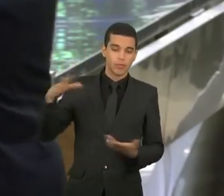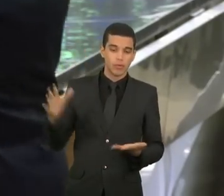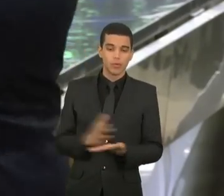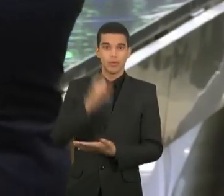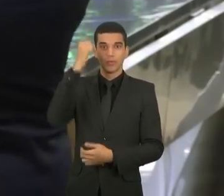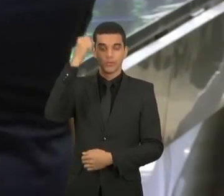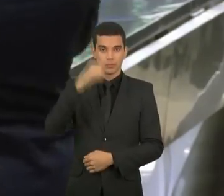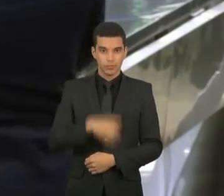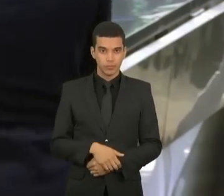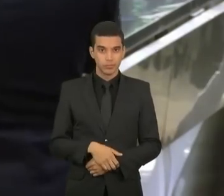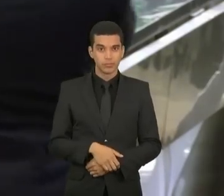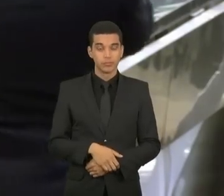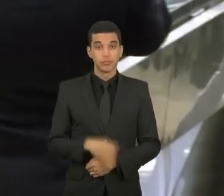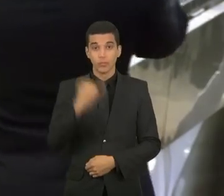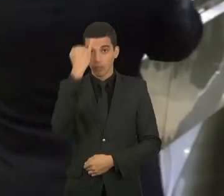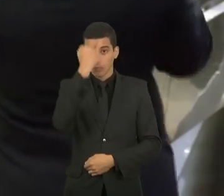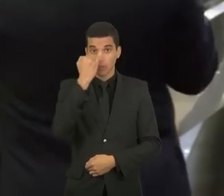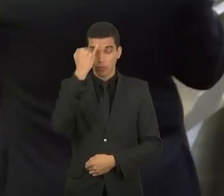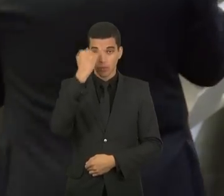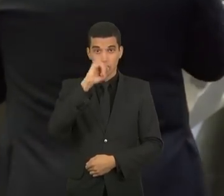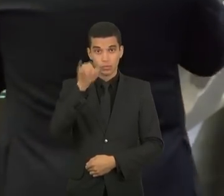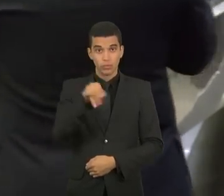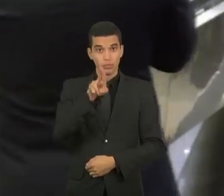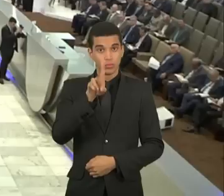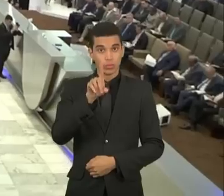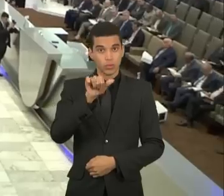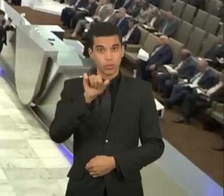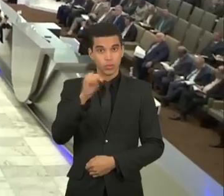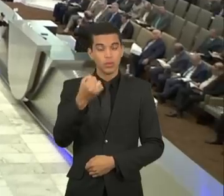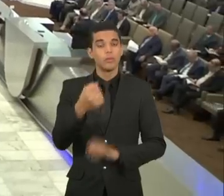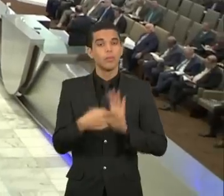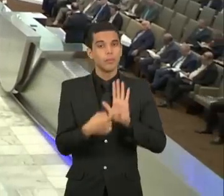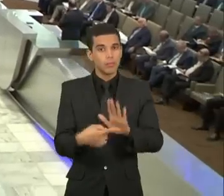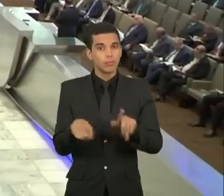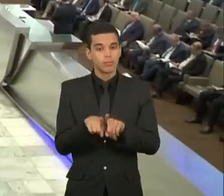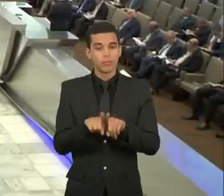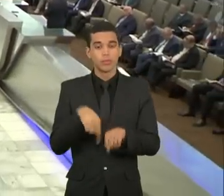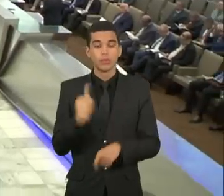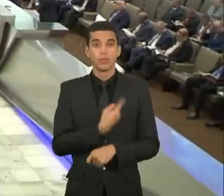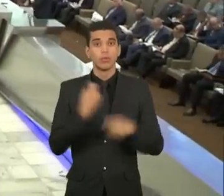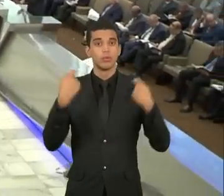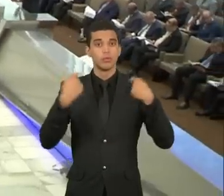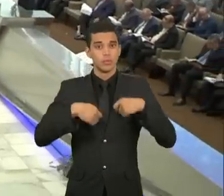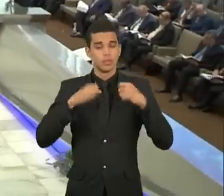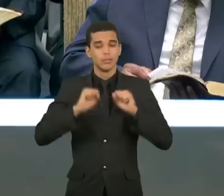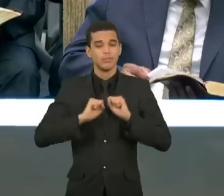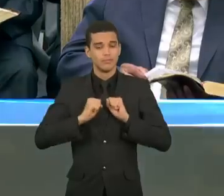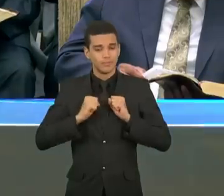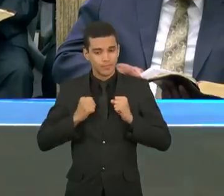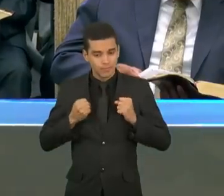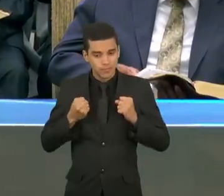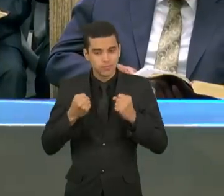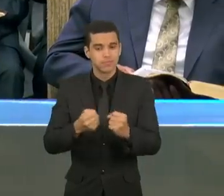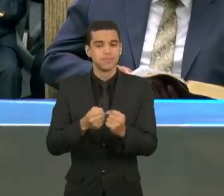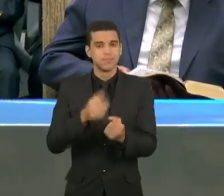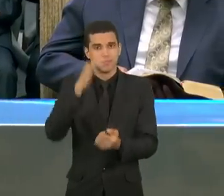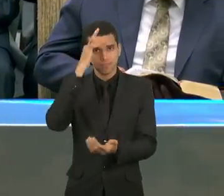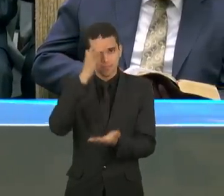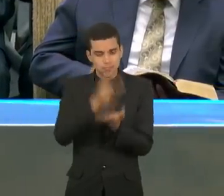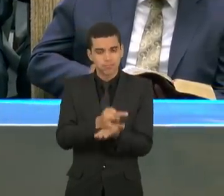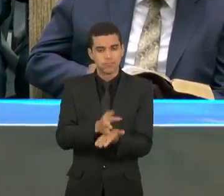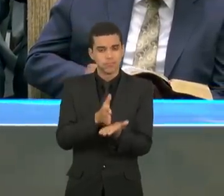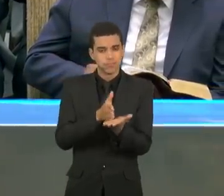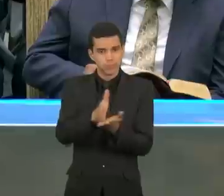Judas fala também da necessidade de nós enfrentarmos a batalha da fé. Judas